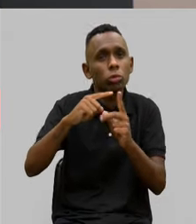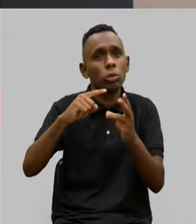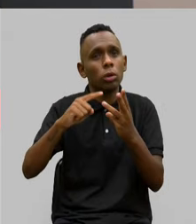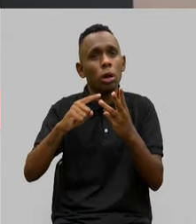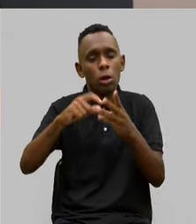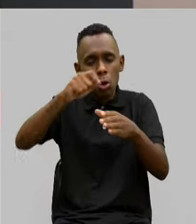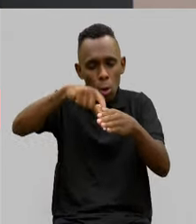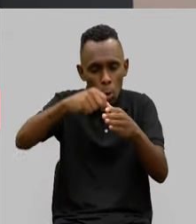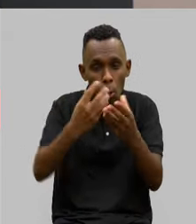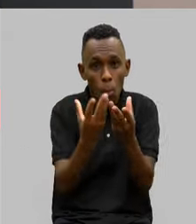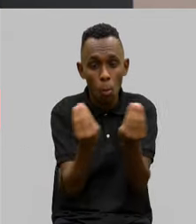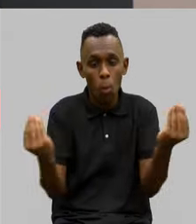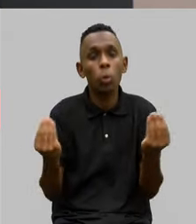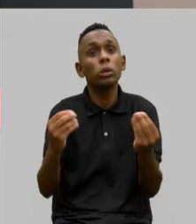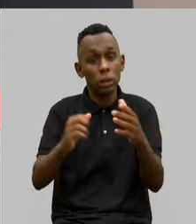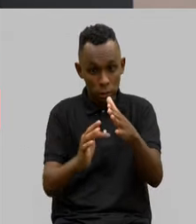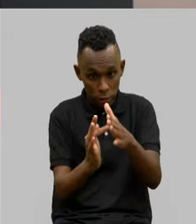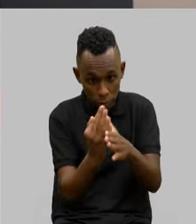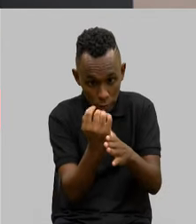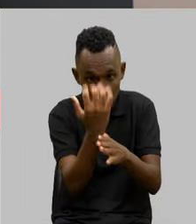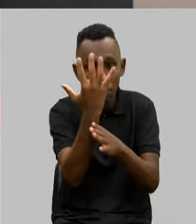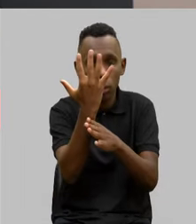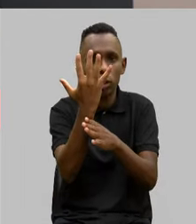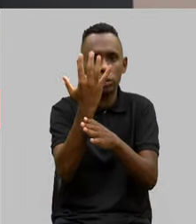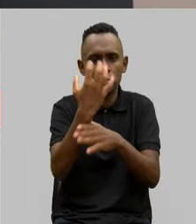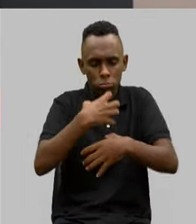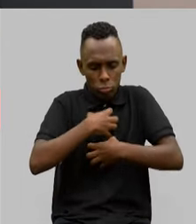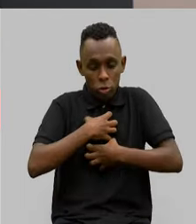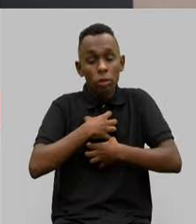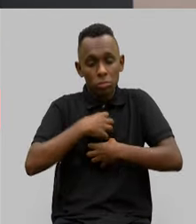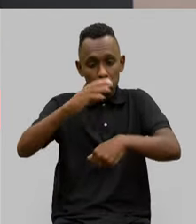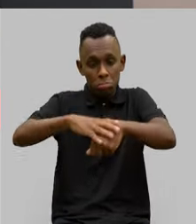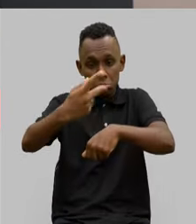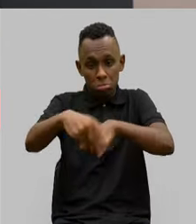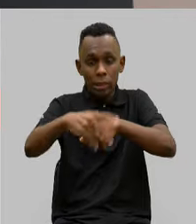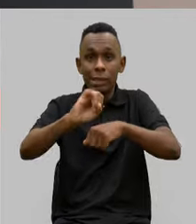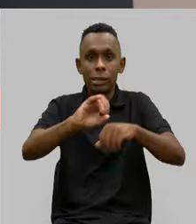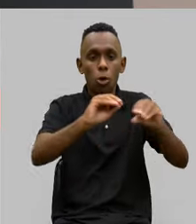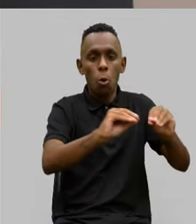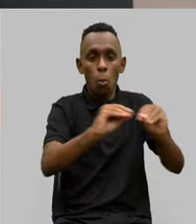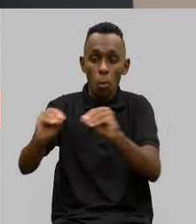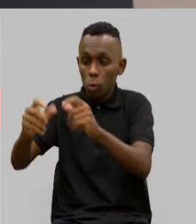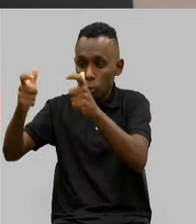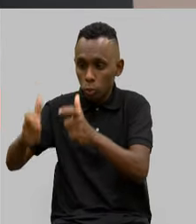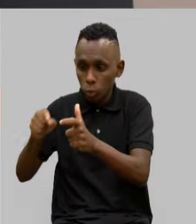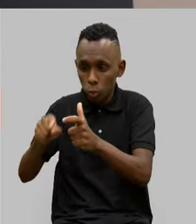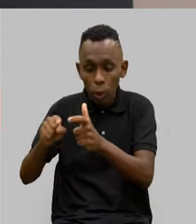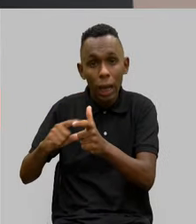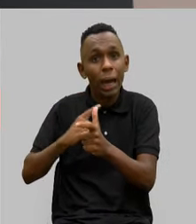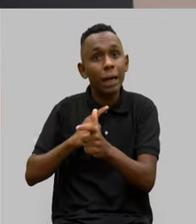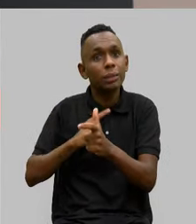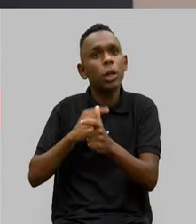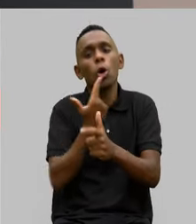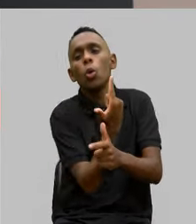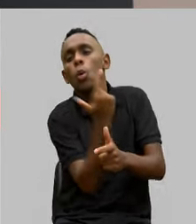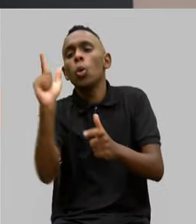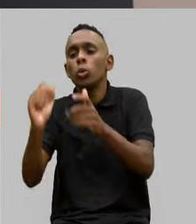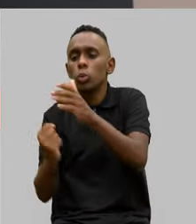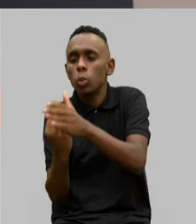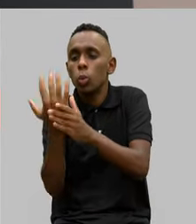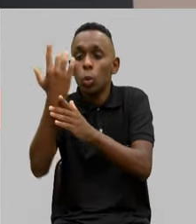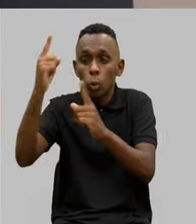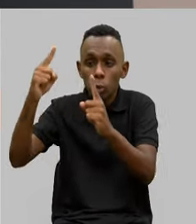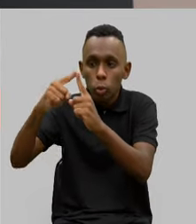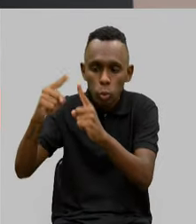fertilidade essa planta terá um comportamento se eu mudo este ambiente eu vou ter uma outra planta com